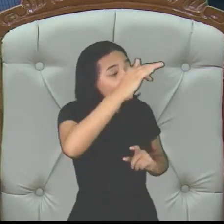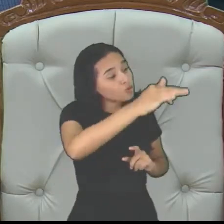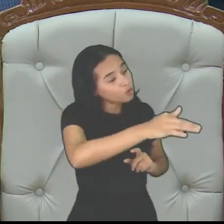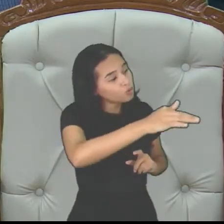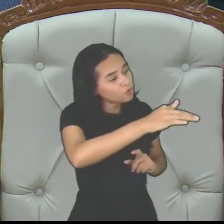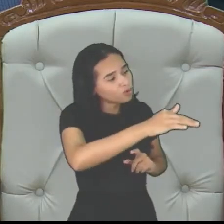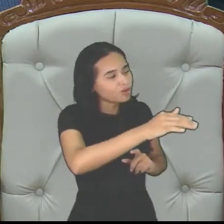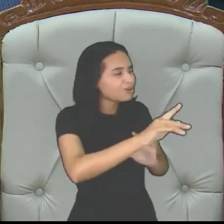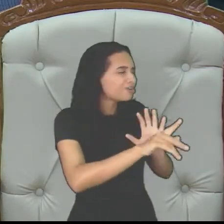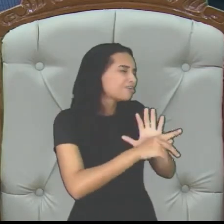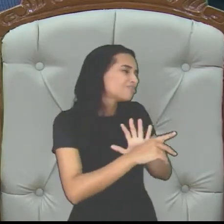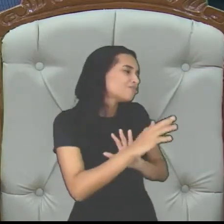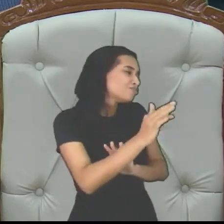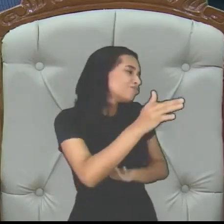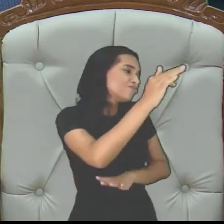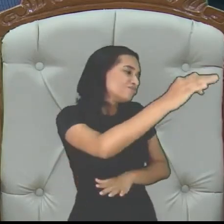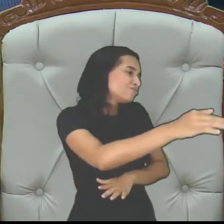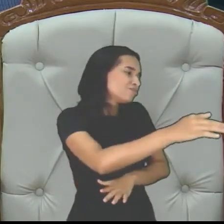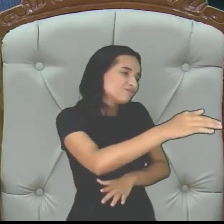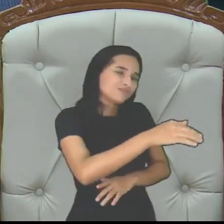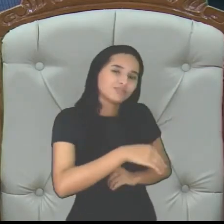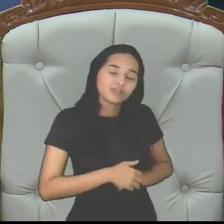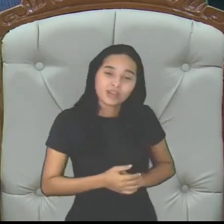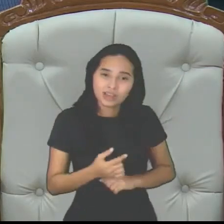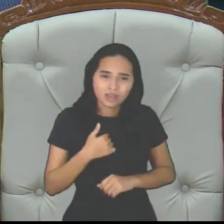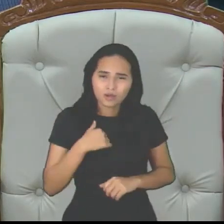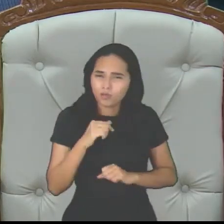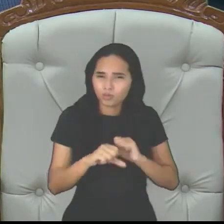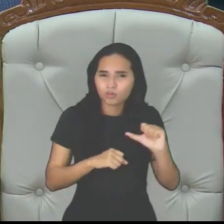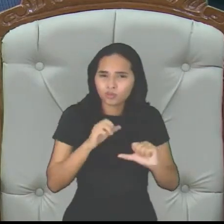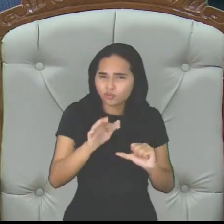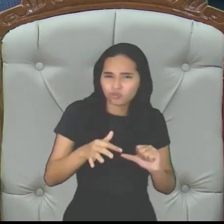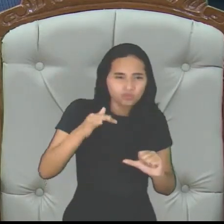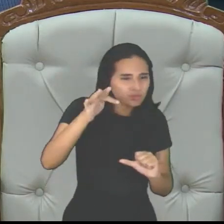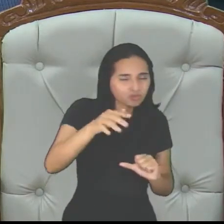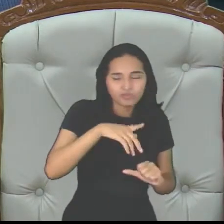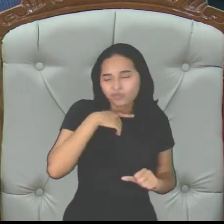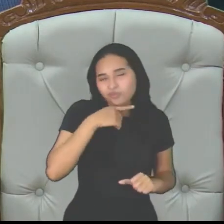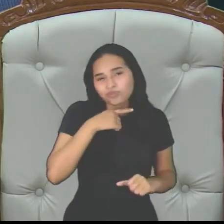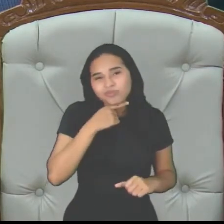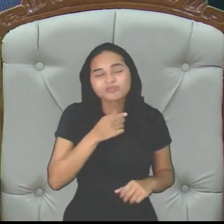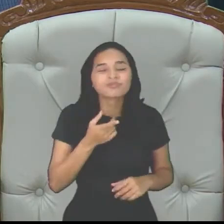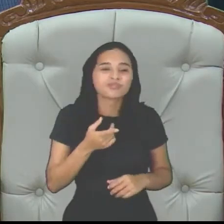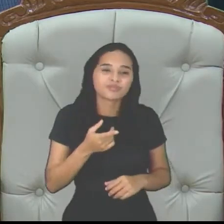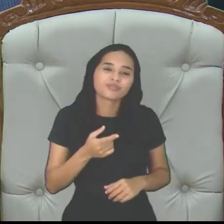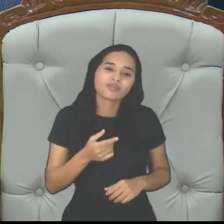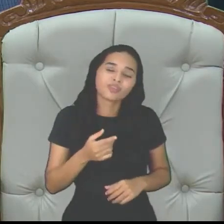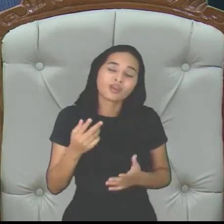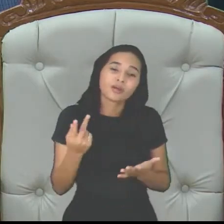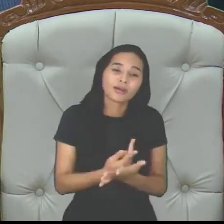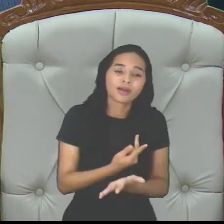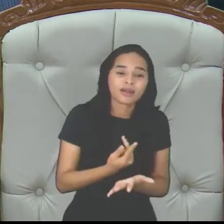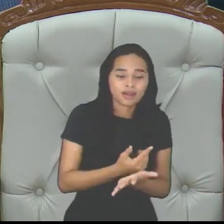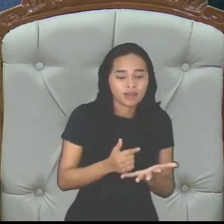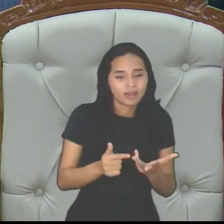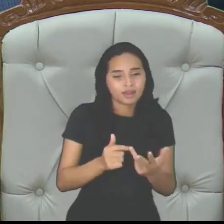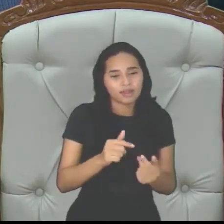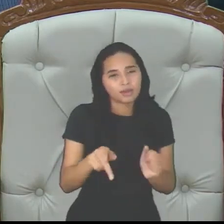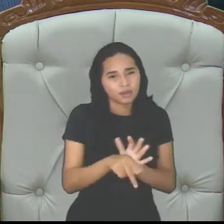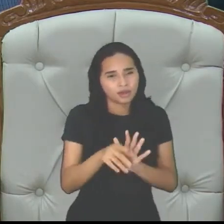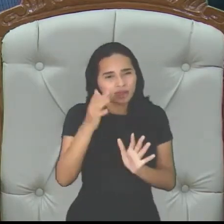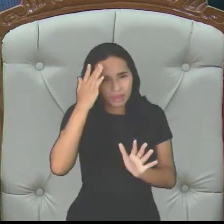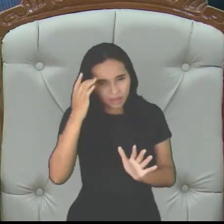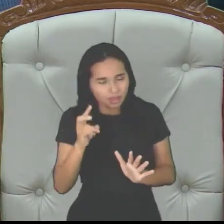mesmo. Ninguém pode fazer nada para mudar o dia de amanhã. O que irá acontecer amanhã vai acontecer. Mas